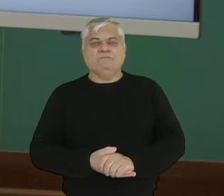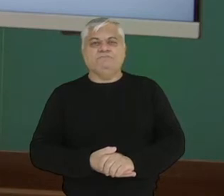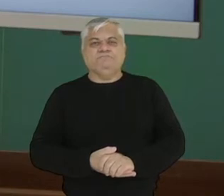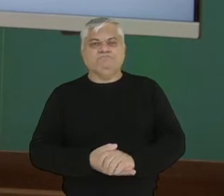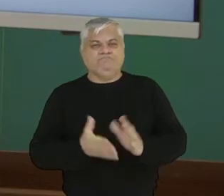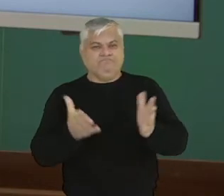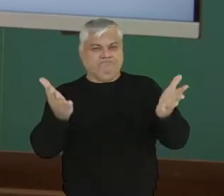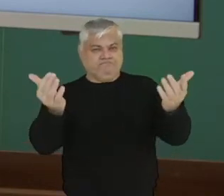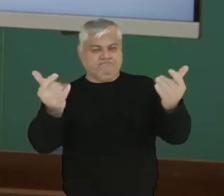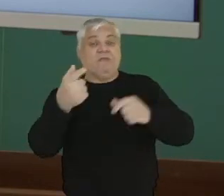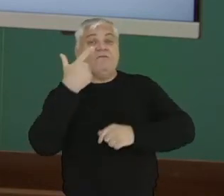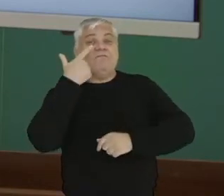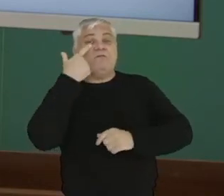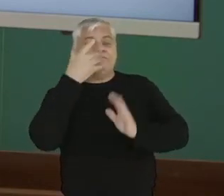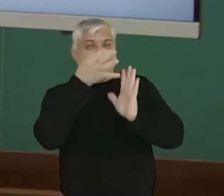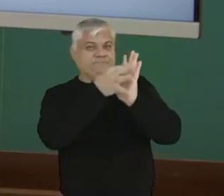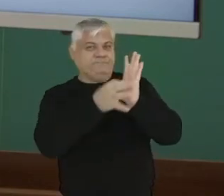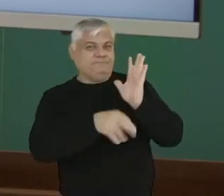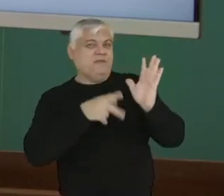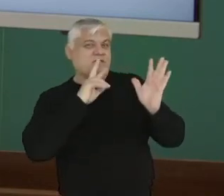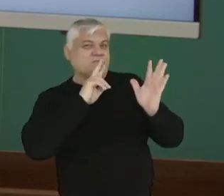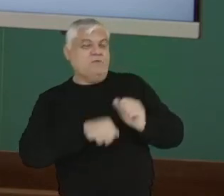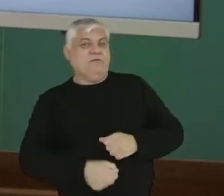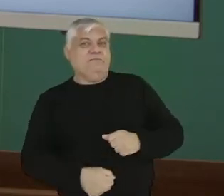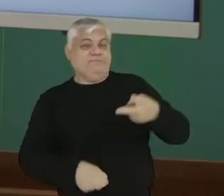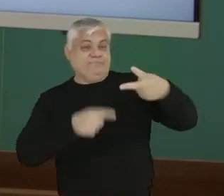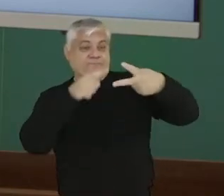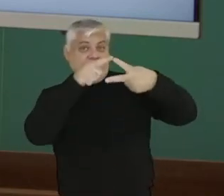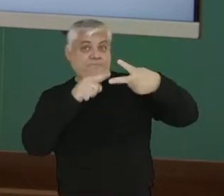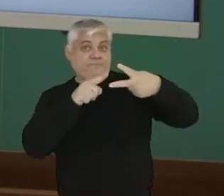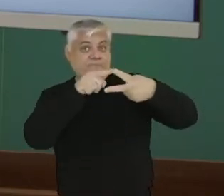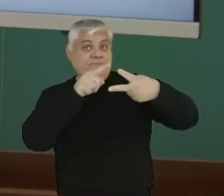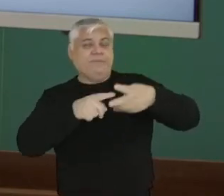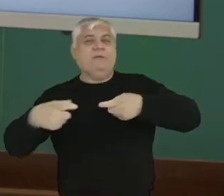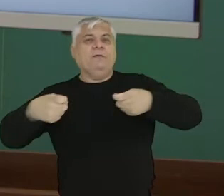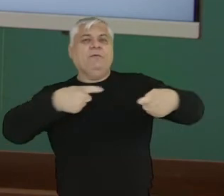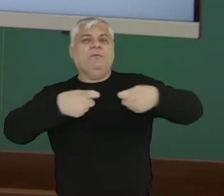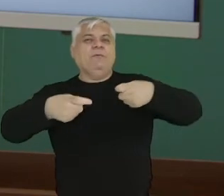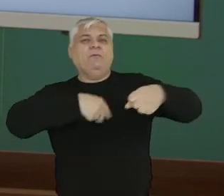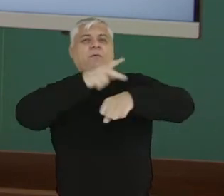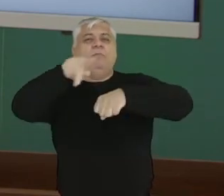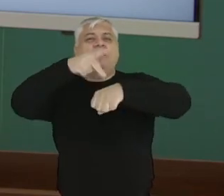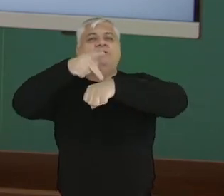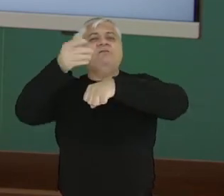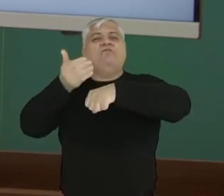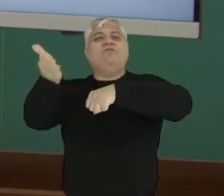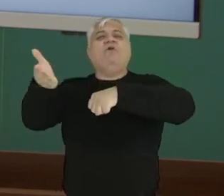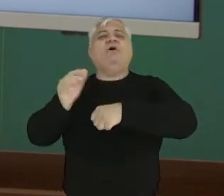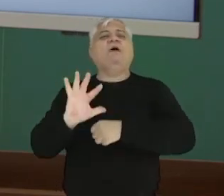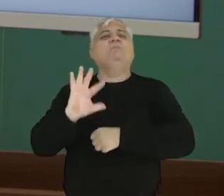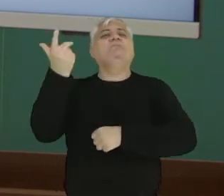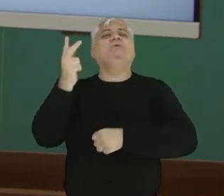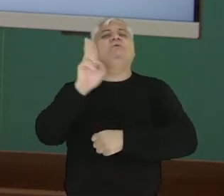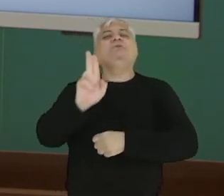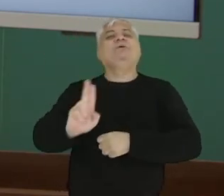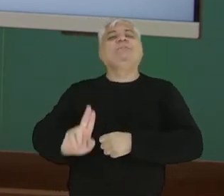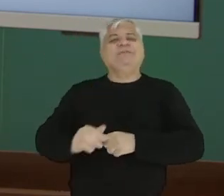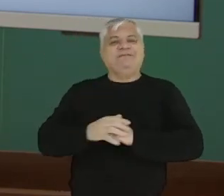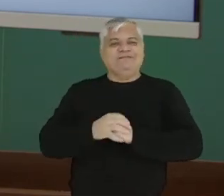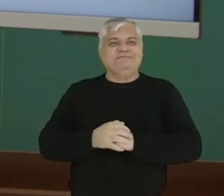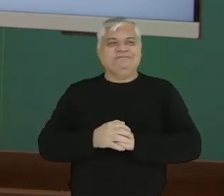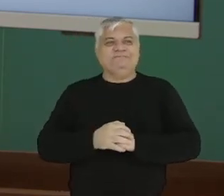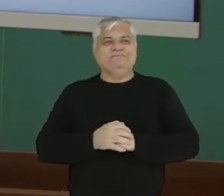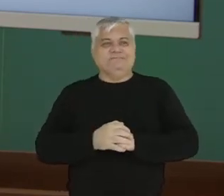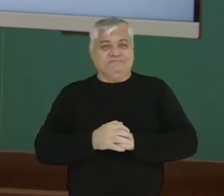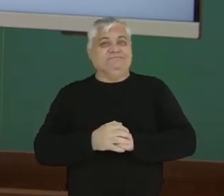pessoal, vamos corrigir, né? Cite 2 conflitos internos em que ocorreu a participação do Exército Brasileiro, né?